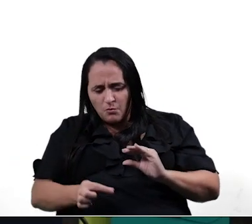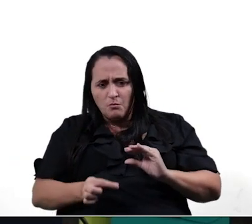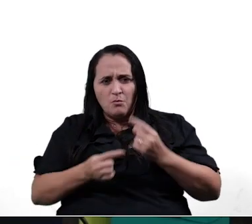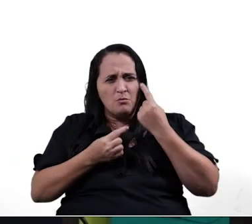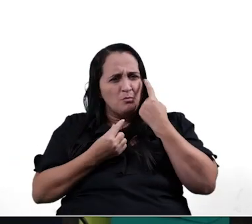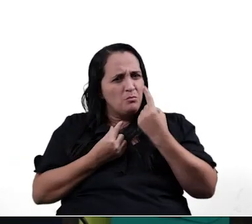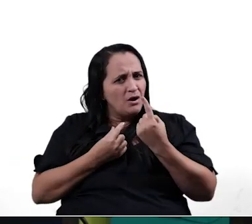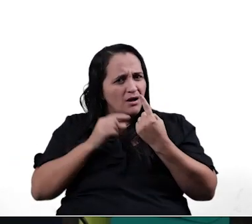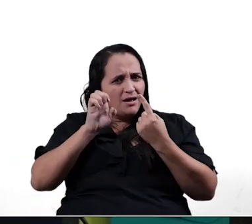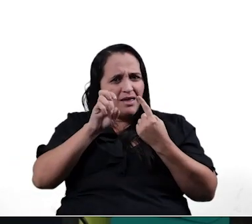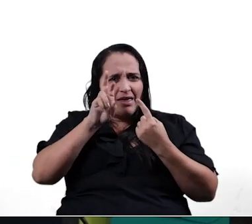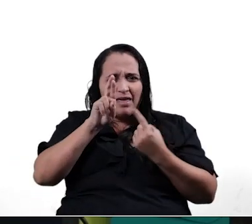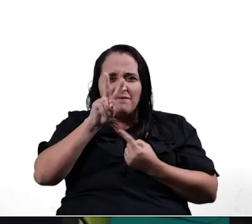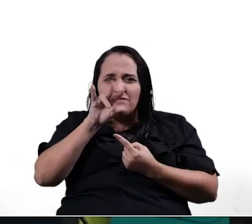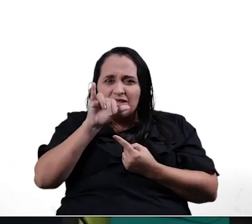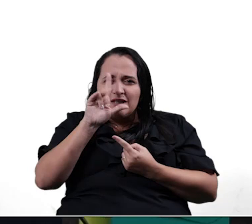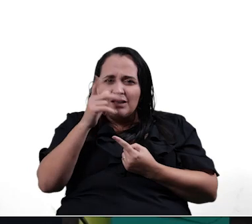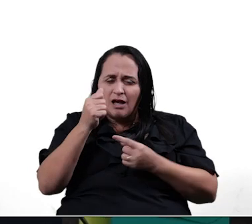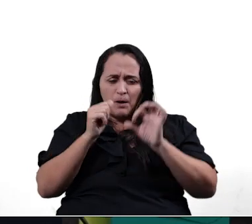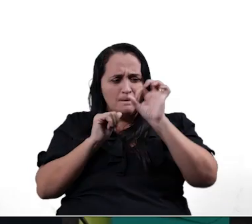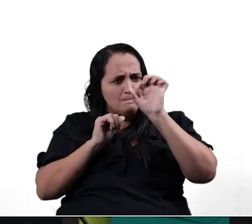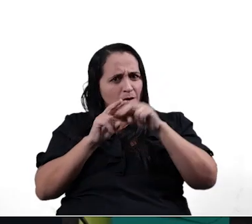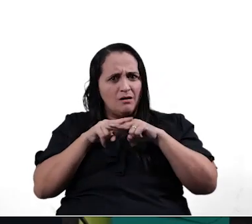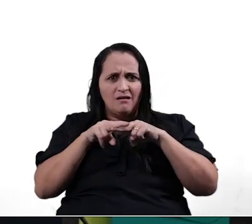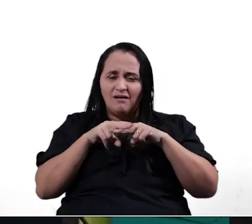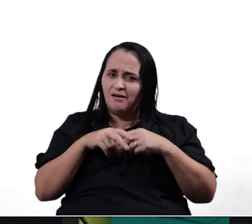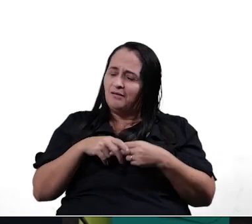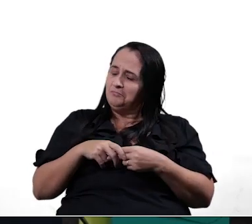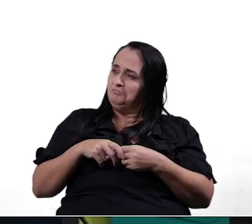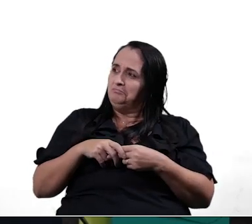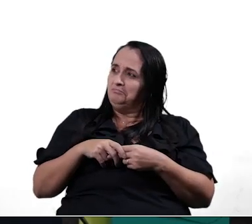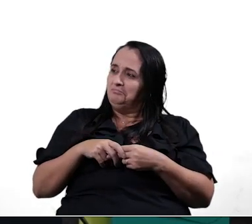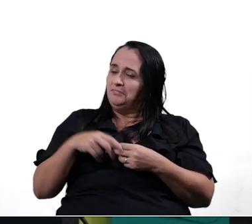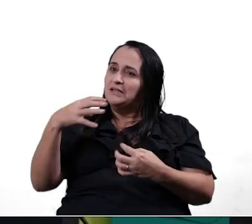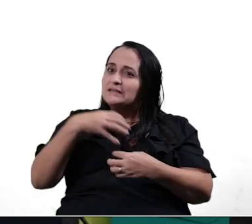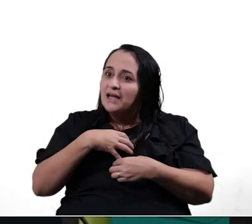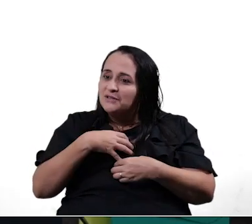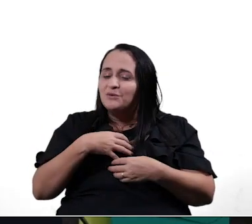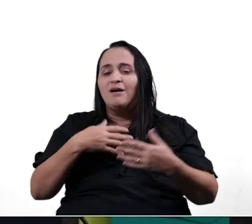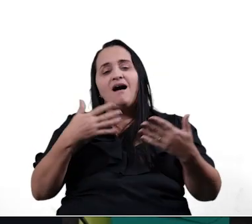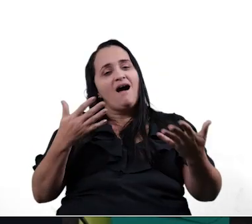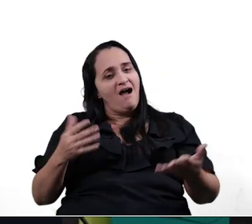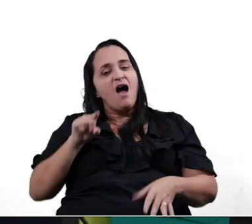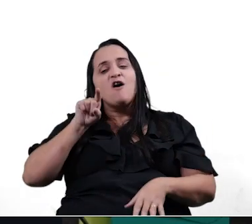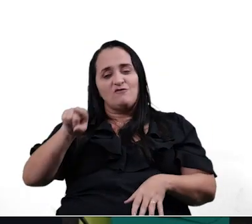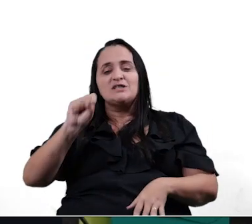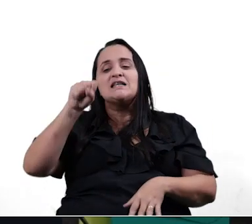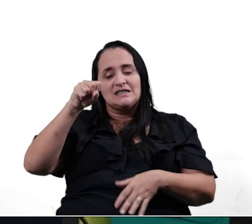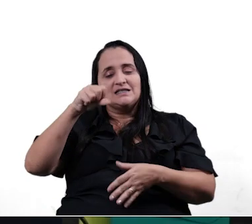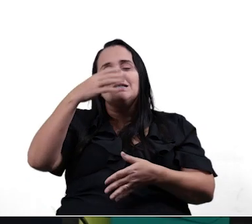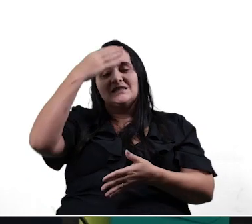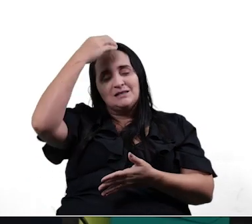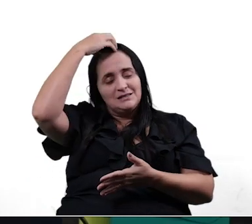rainha falou, pronto, ela é uma princesa de verdade. E aí ela se casou com o príncipe e foram felizes para